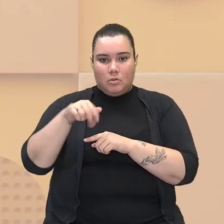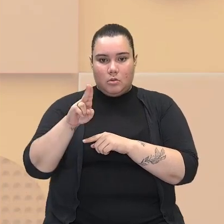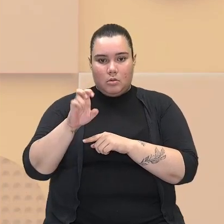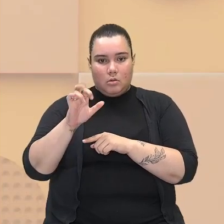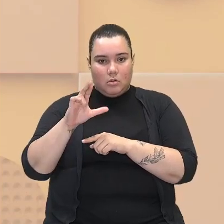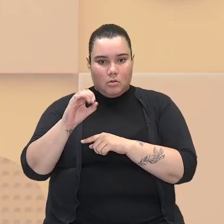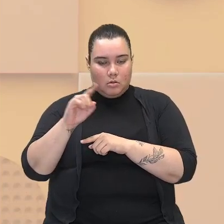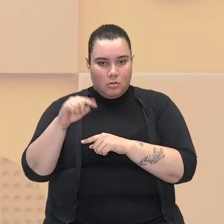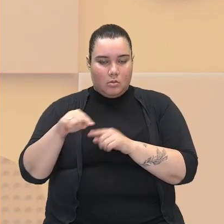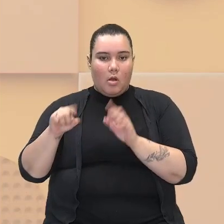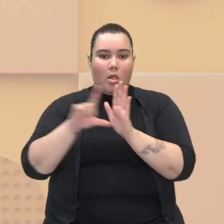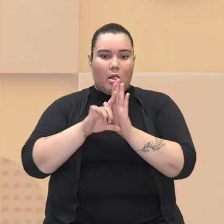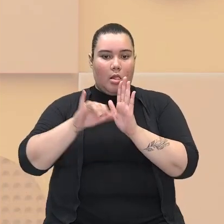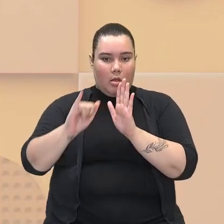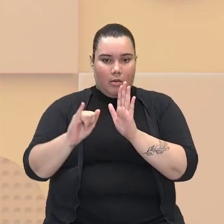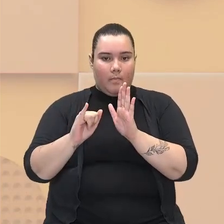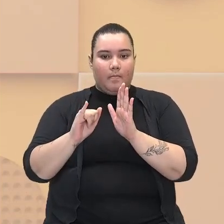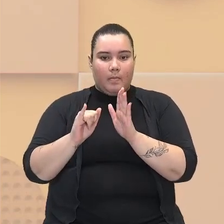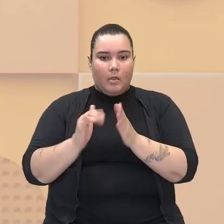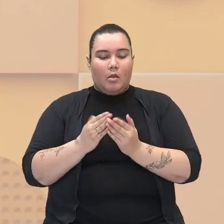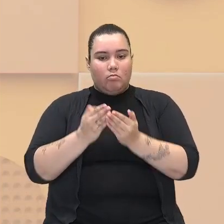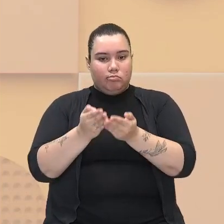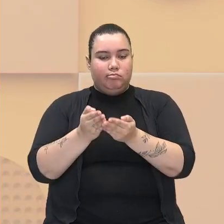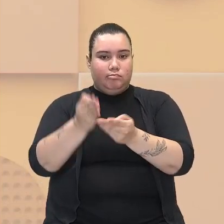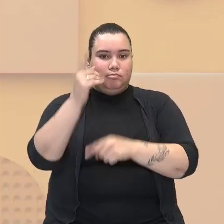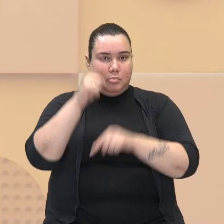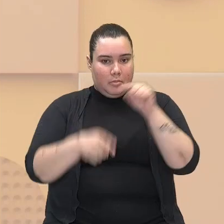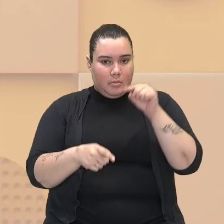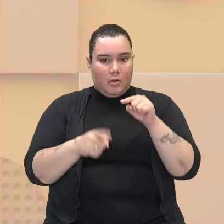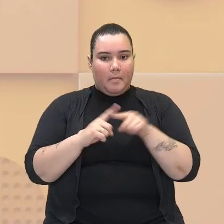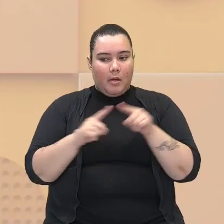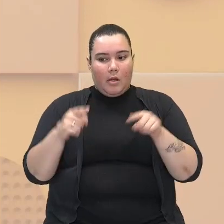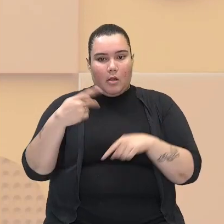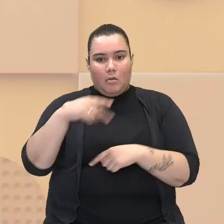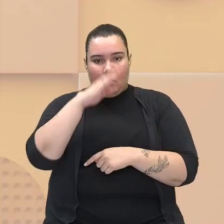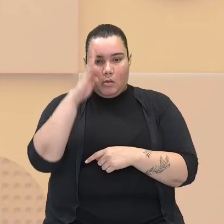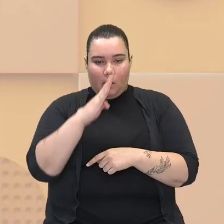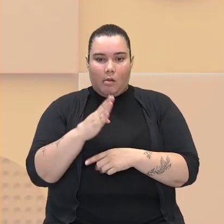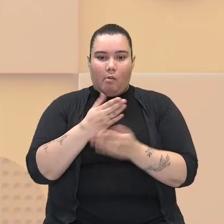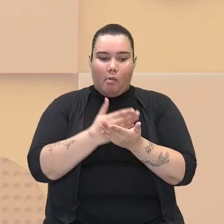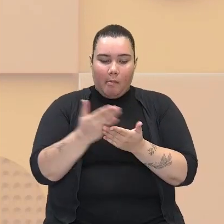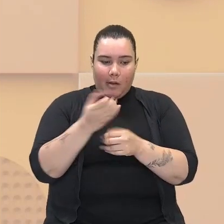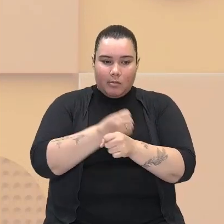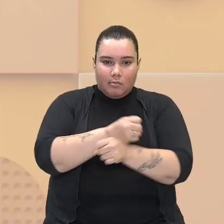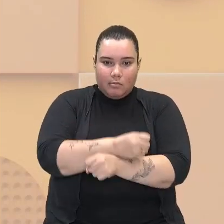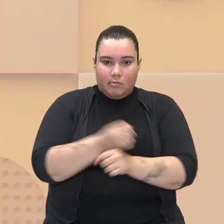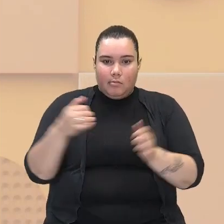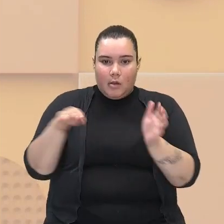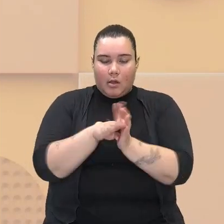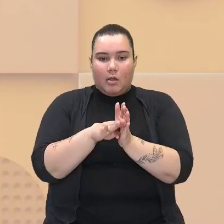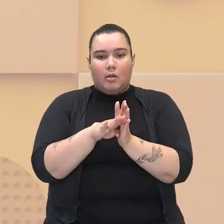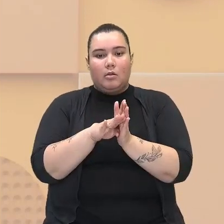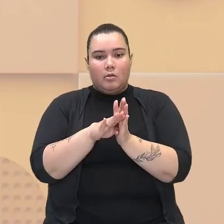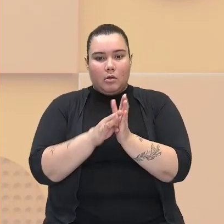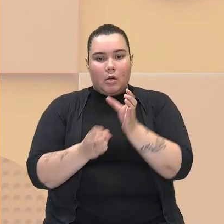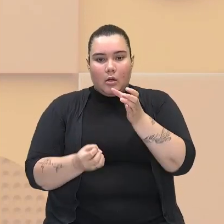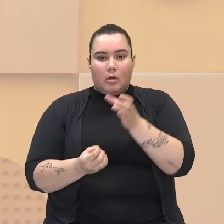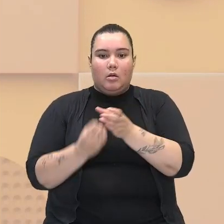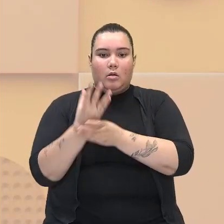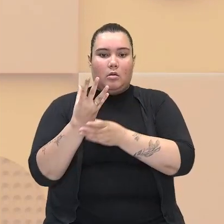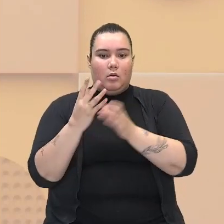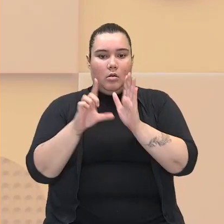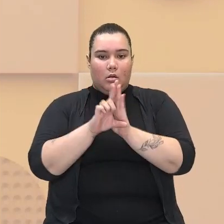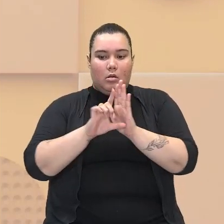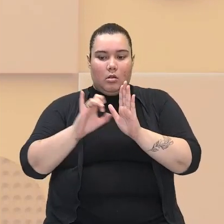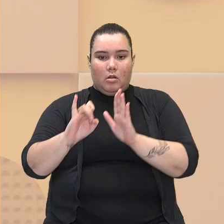interrompido legalmente. No entanto, no Brasil, ainda entrarão africanos escravizados até a implantação da